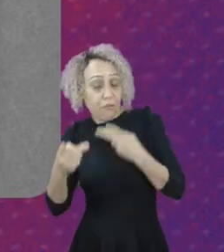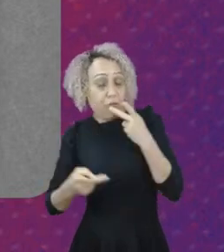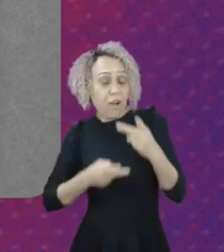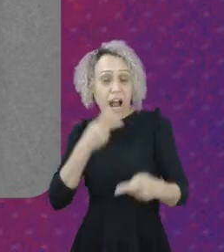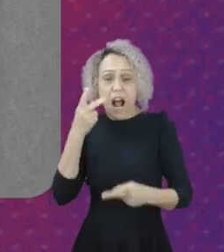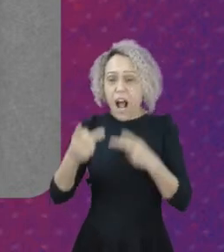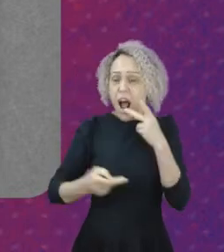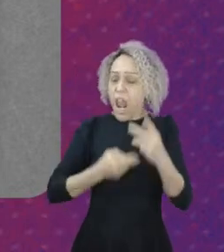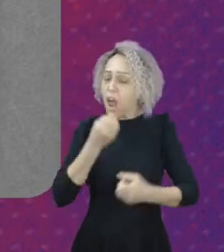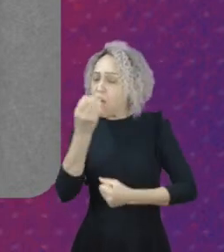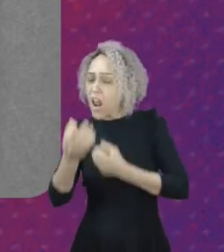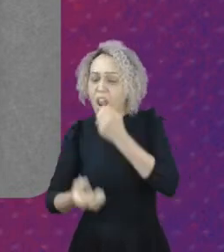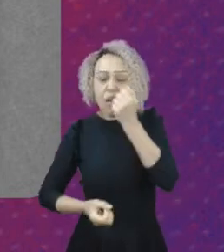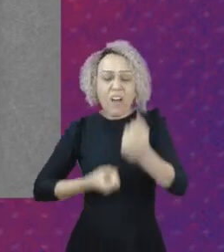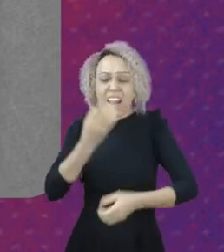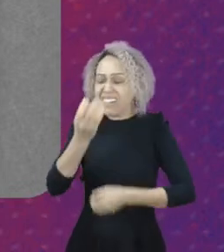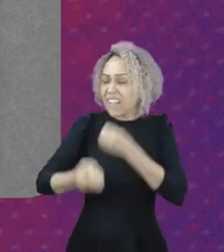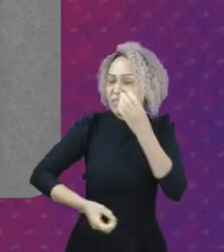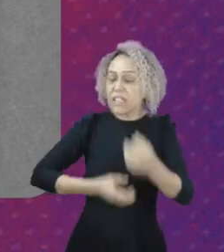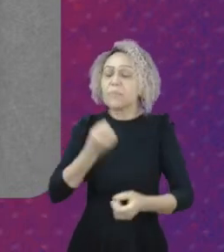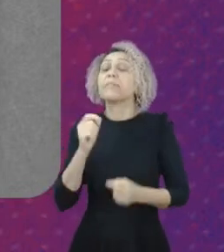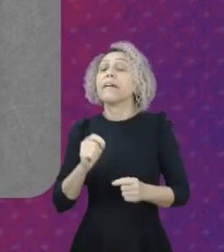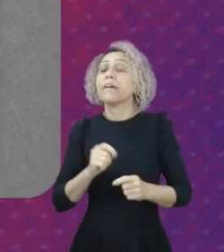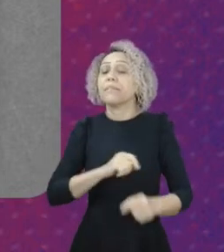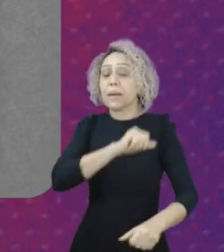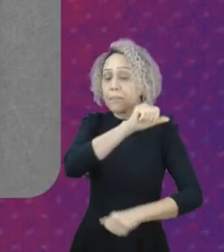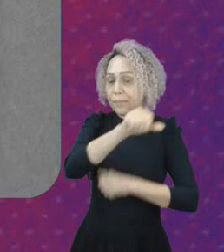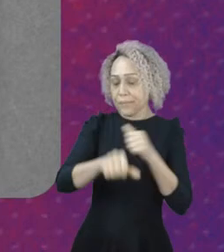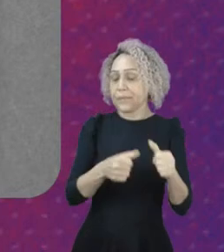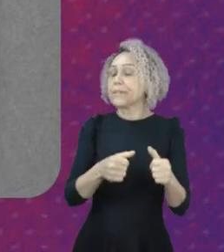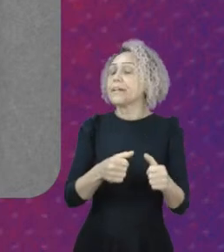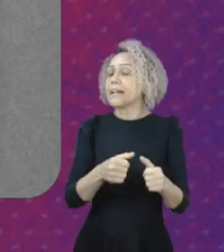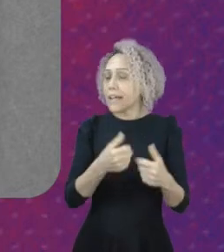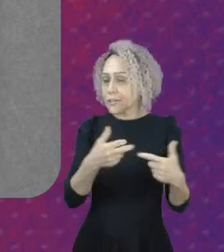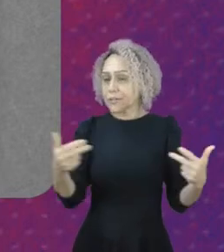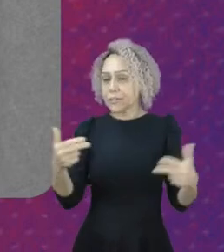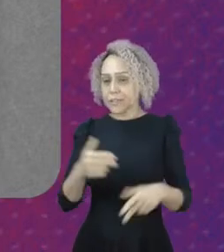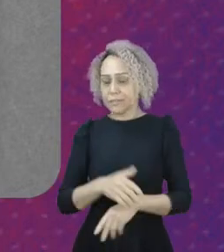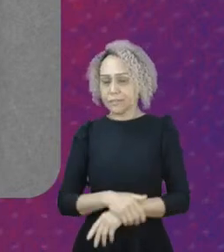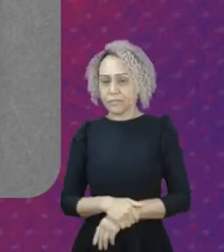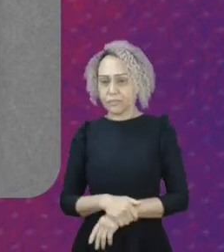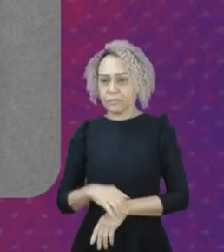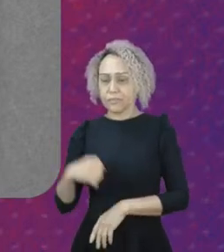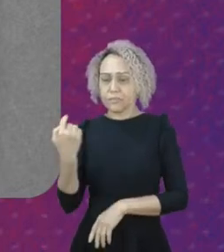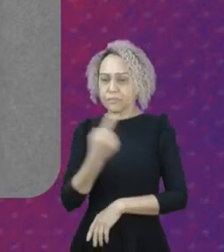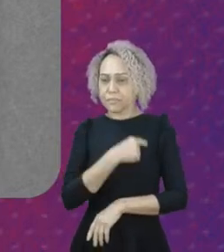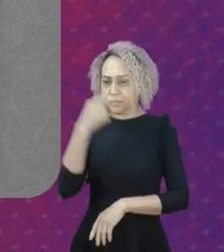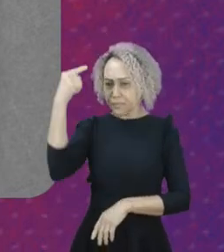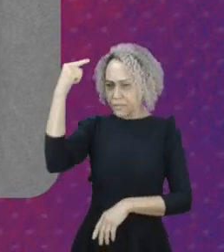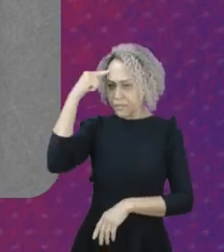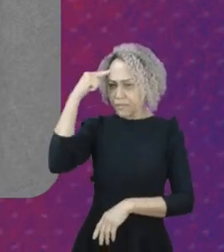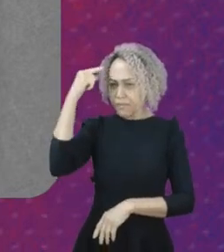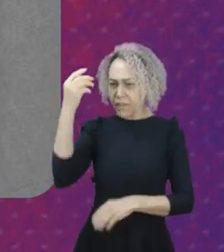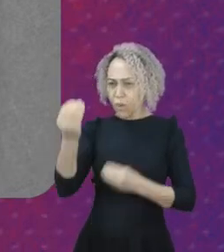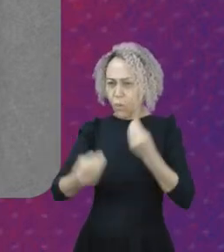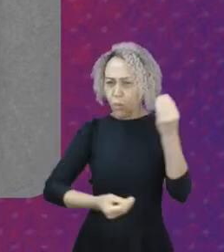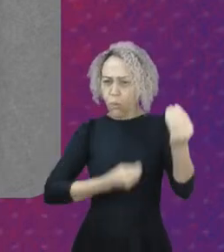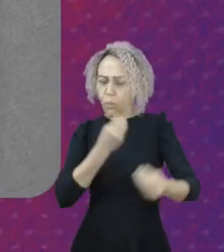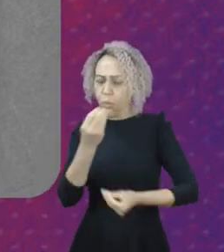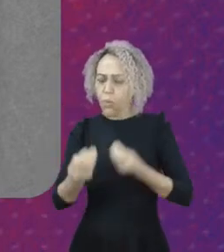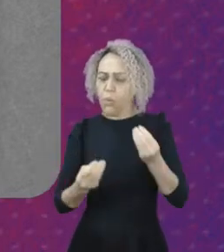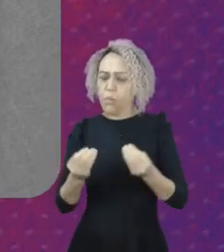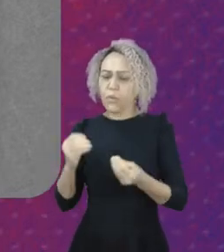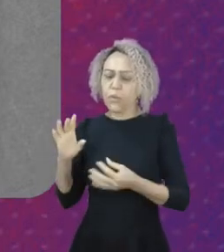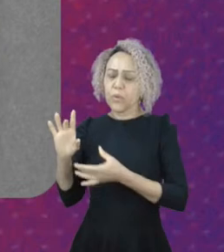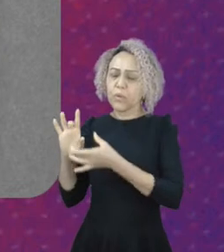e mudar a realidade que vivemos. Quando a gente pensa num contexto de acesso, a gente precisa